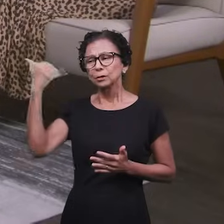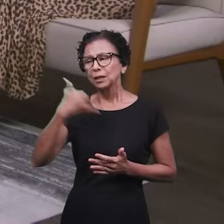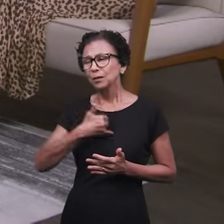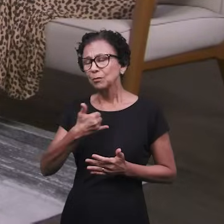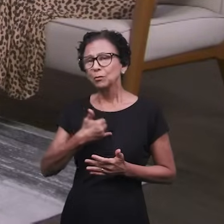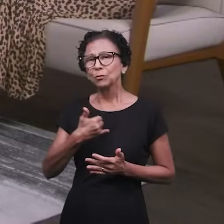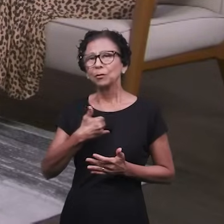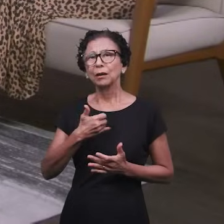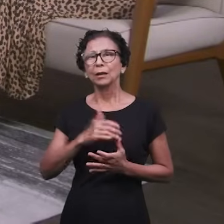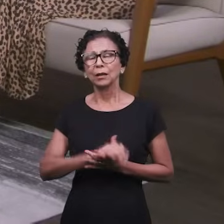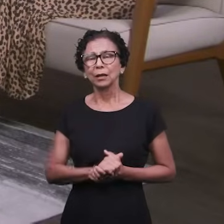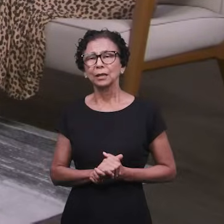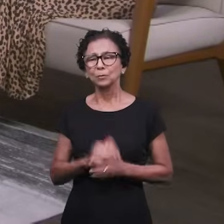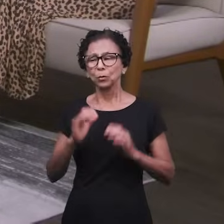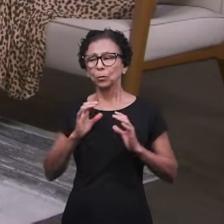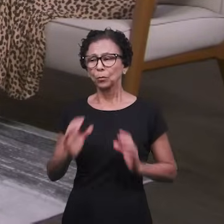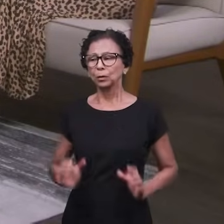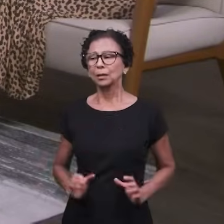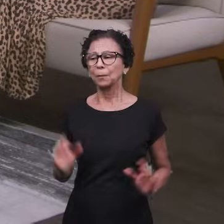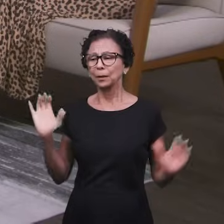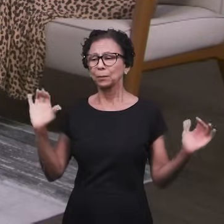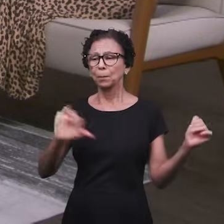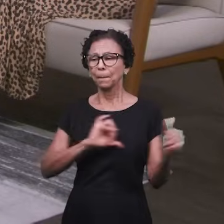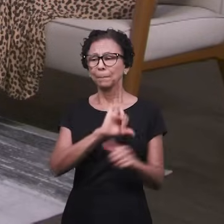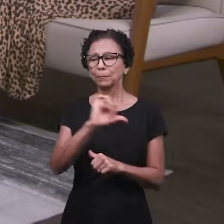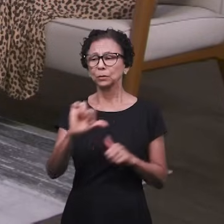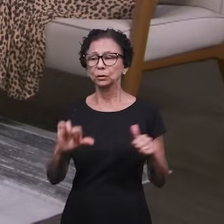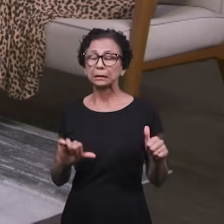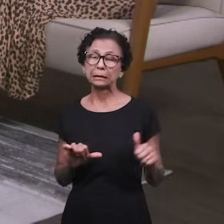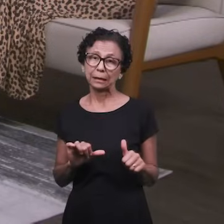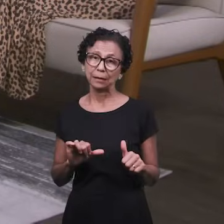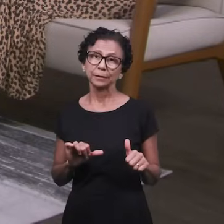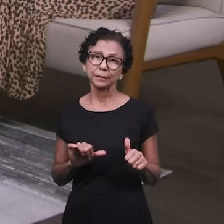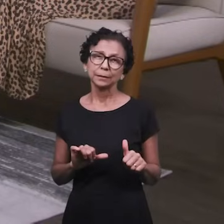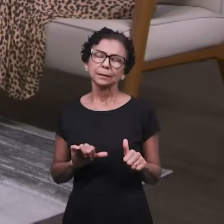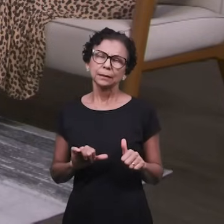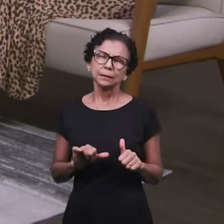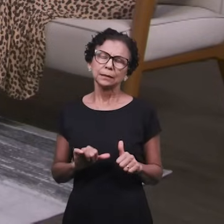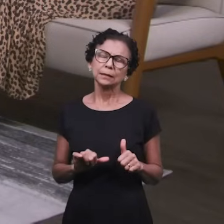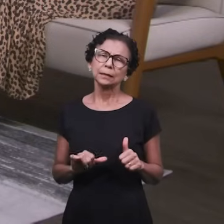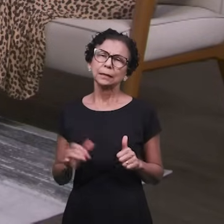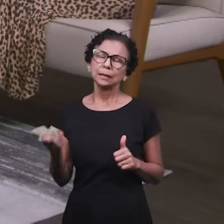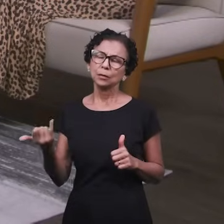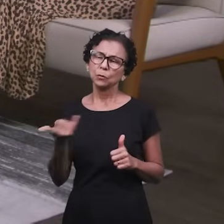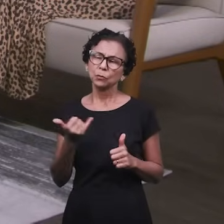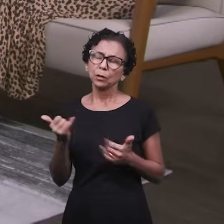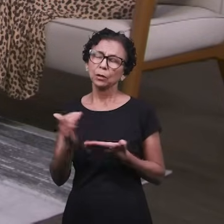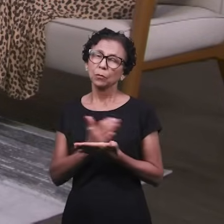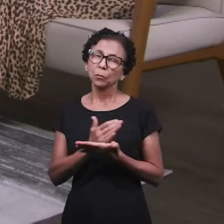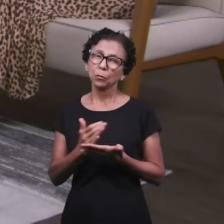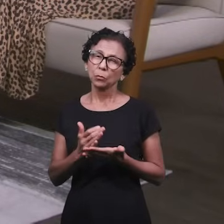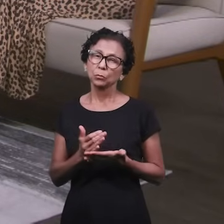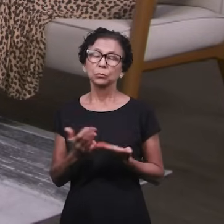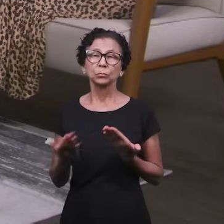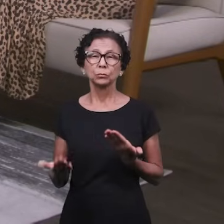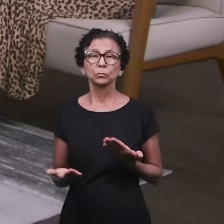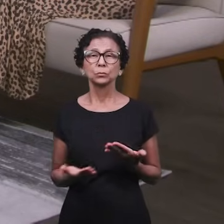coração dela para que ela mudasse o comportamento dela. E ela relatou ali algumas situações que ela estava vivendo com os pais,